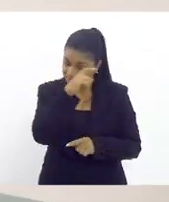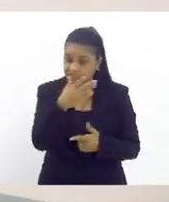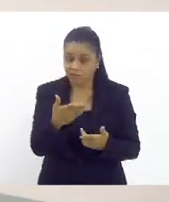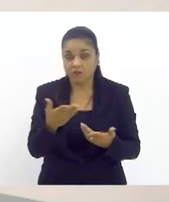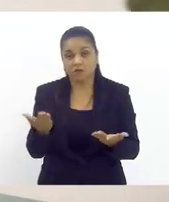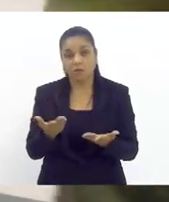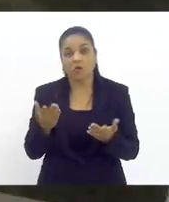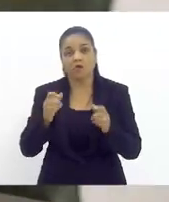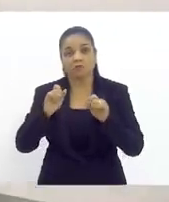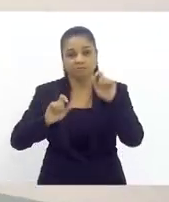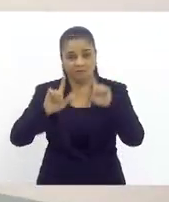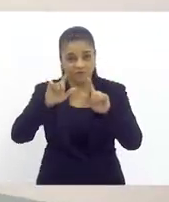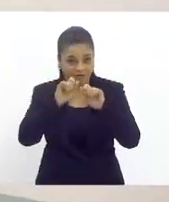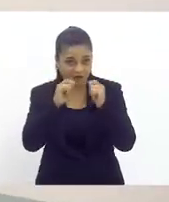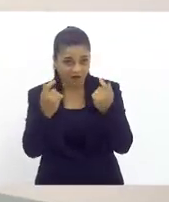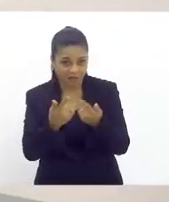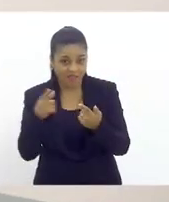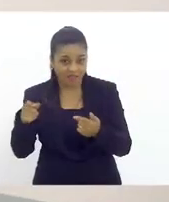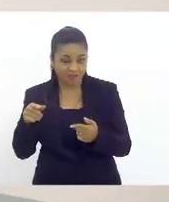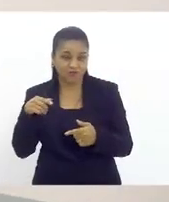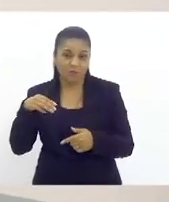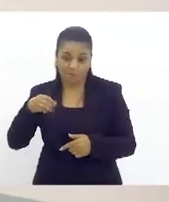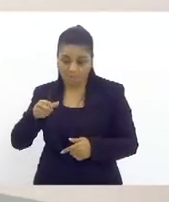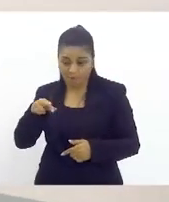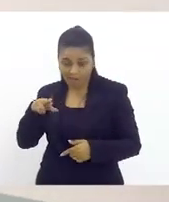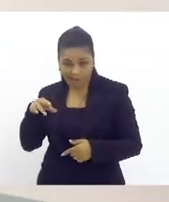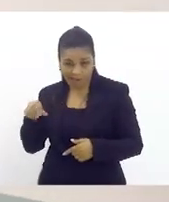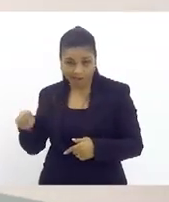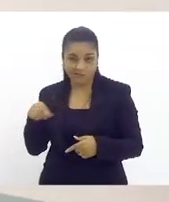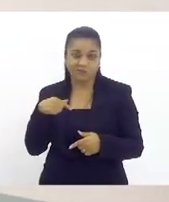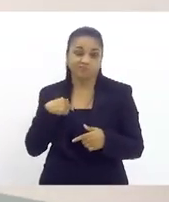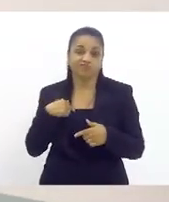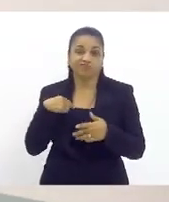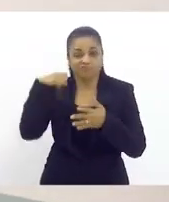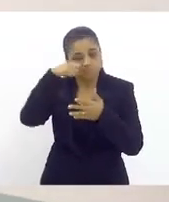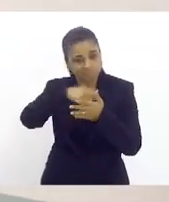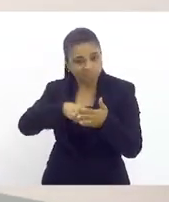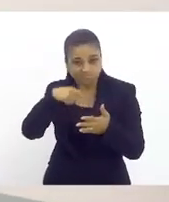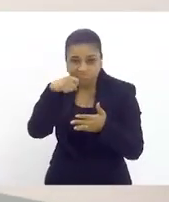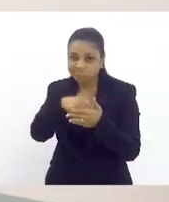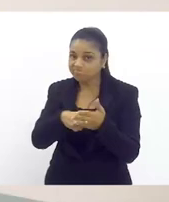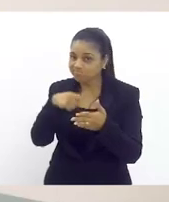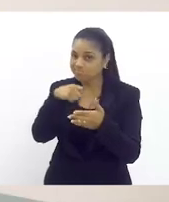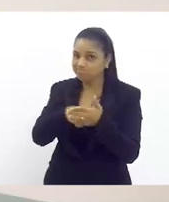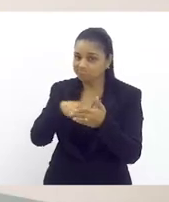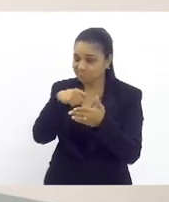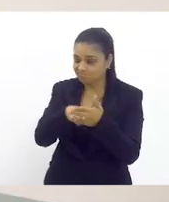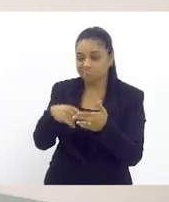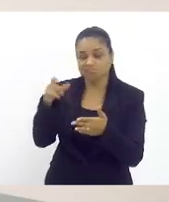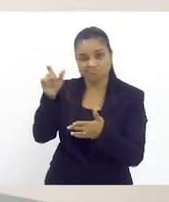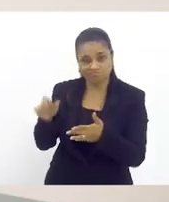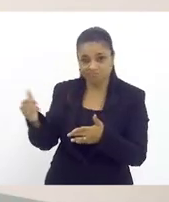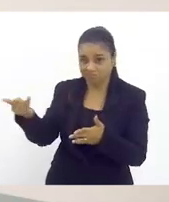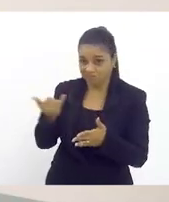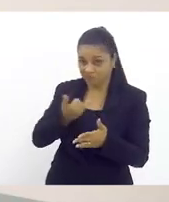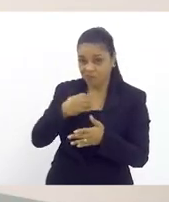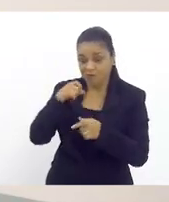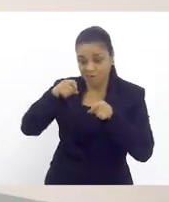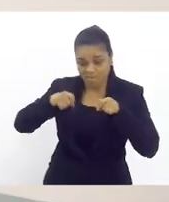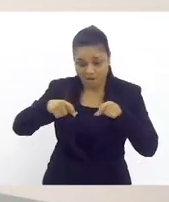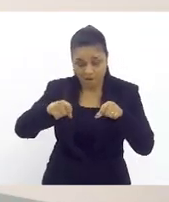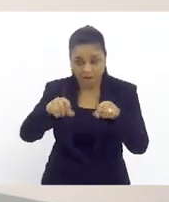na TV alerj Ele conta que a saga dele né eu não vou nem contar porque é tão gigante para reflorestar